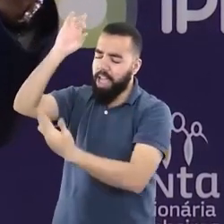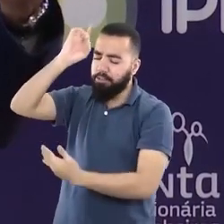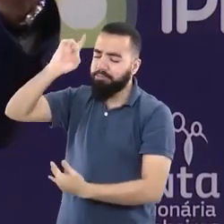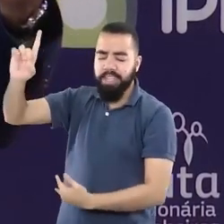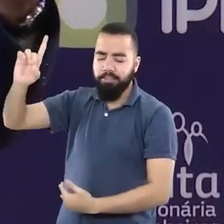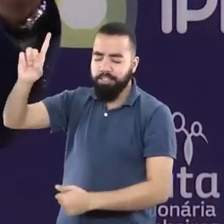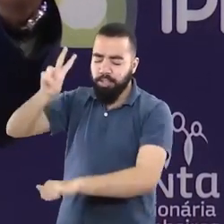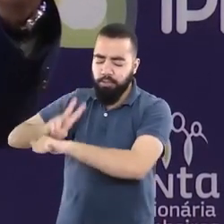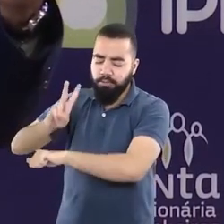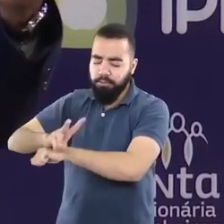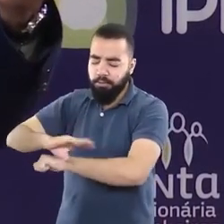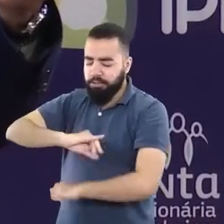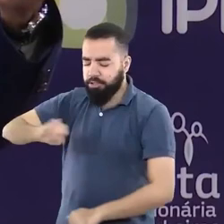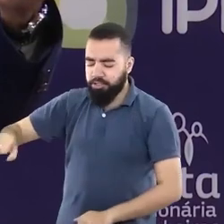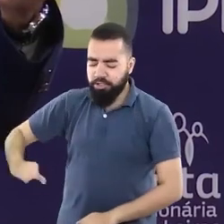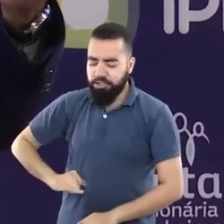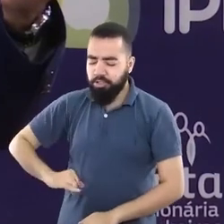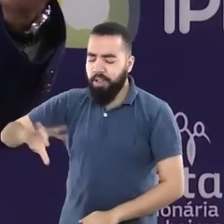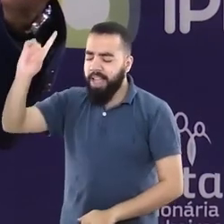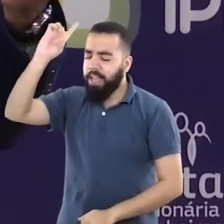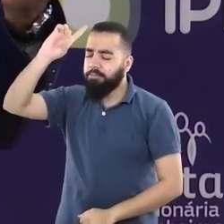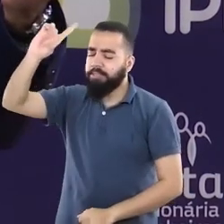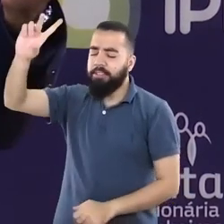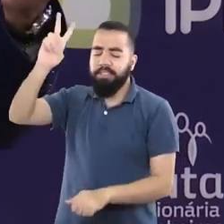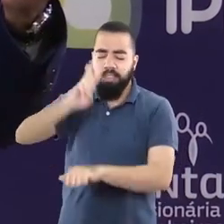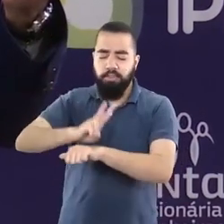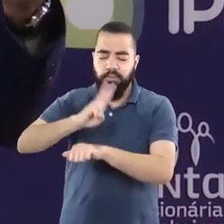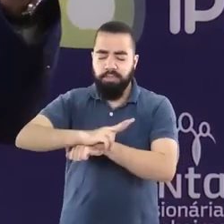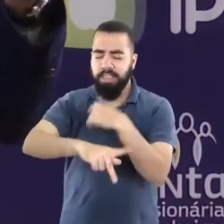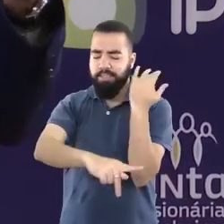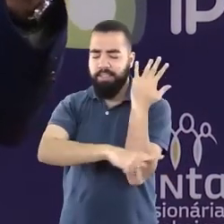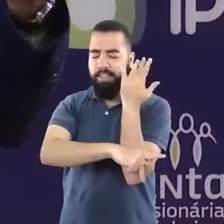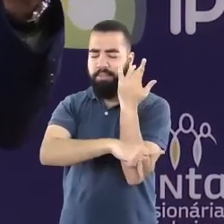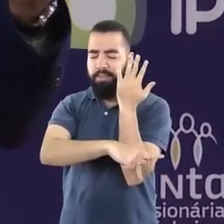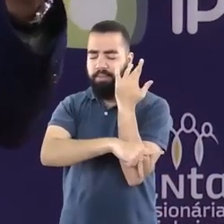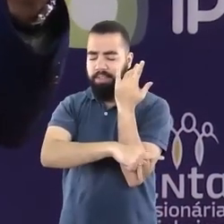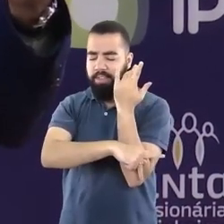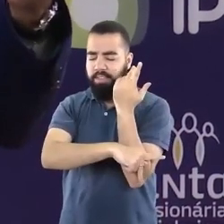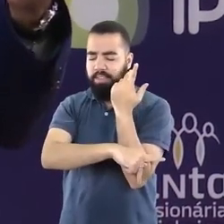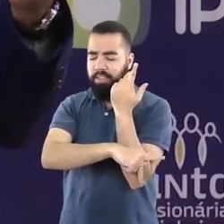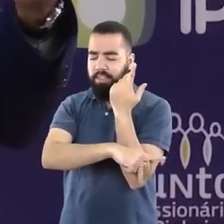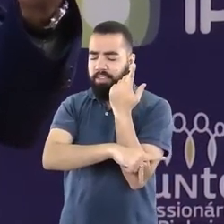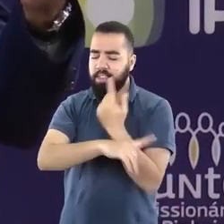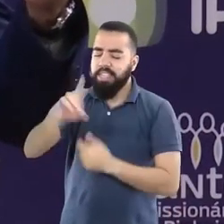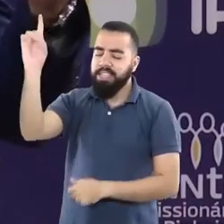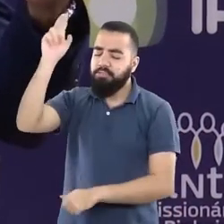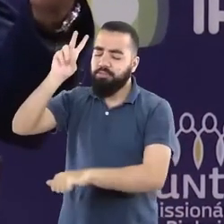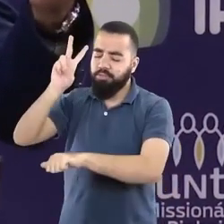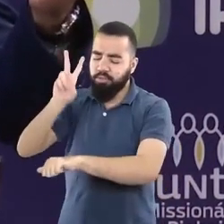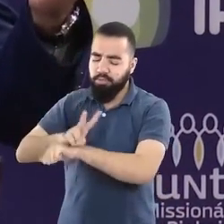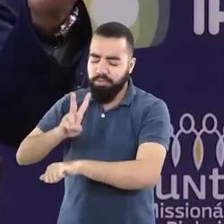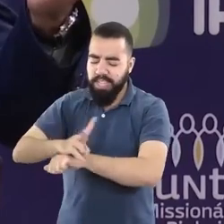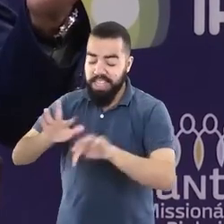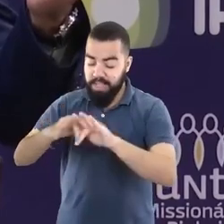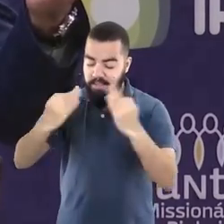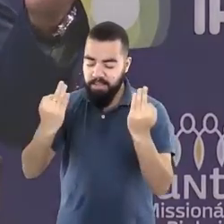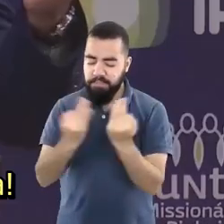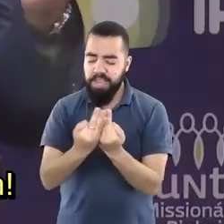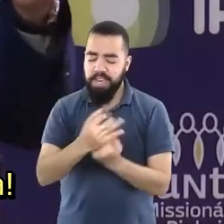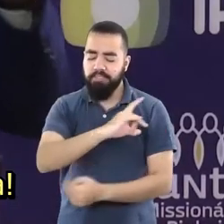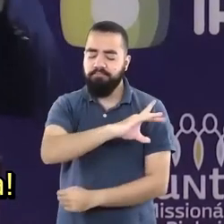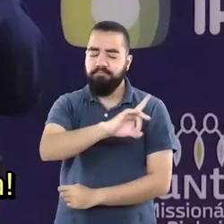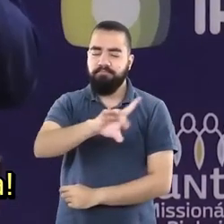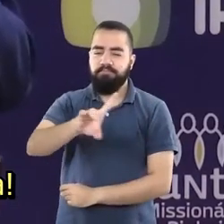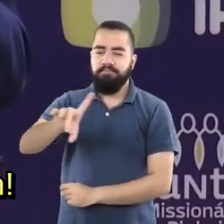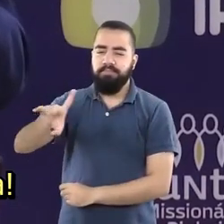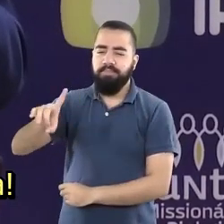és o Deus da Igreja Presbiteriana de Pinheiros, tu és o Deus das famílias aqui reunidas e representadas,